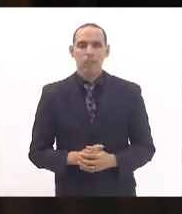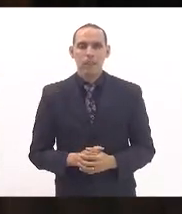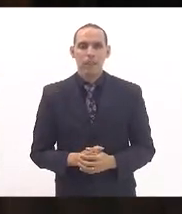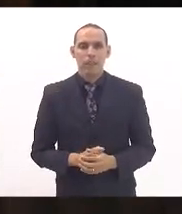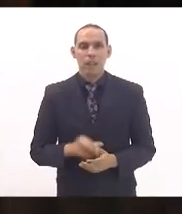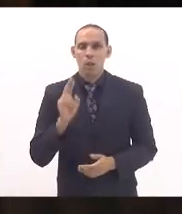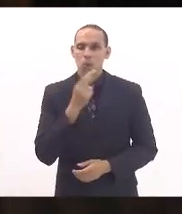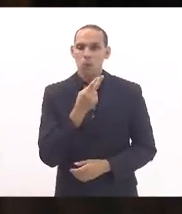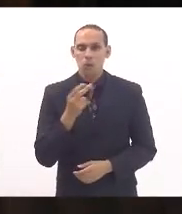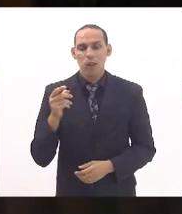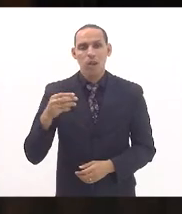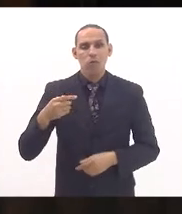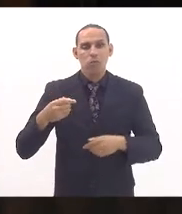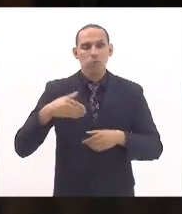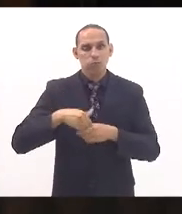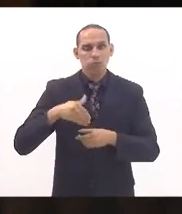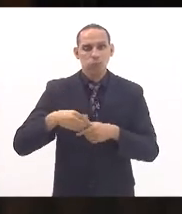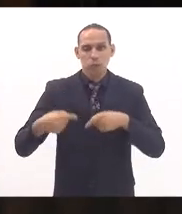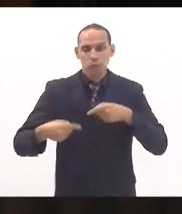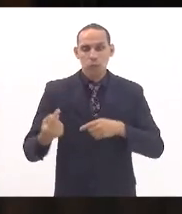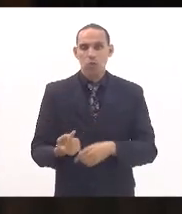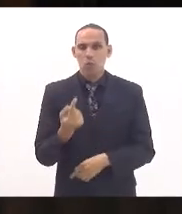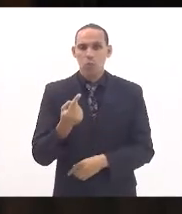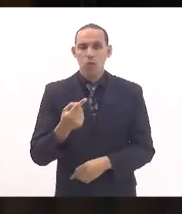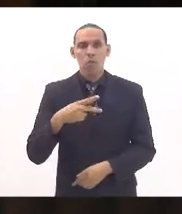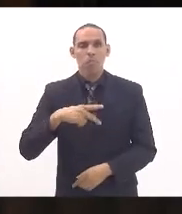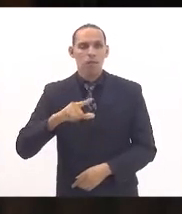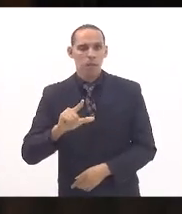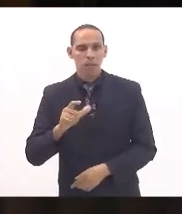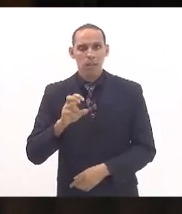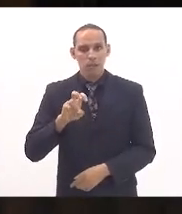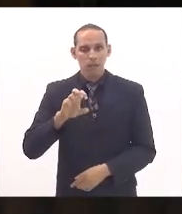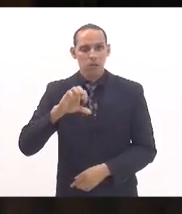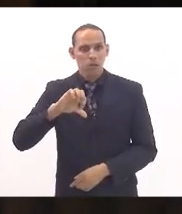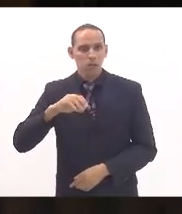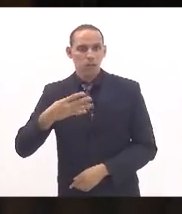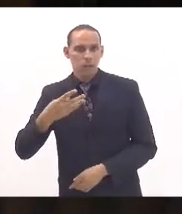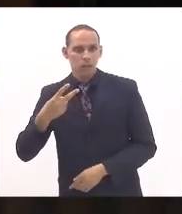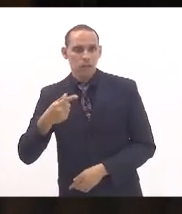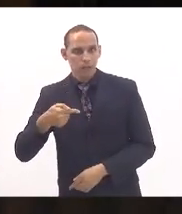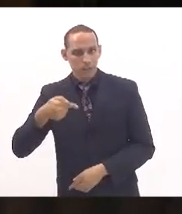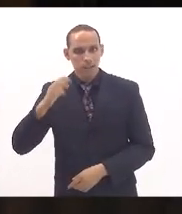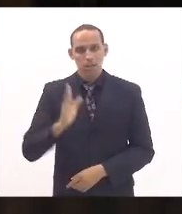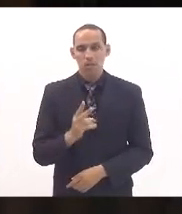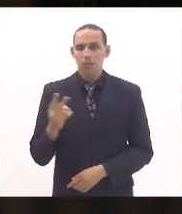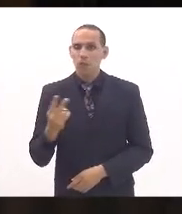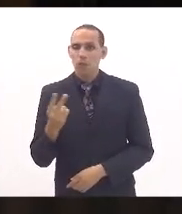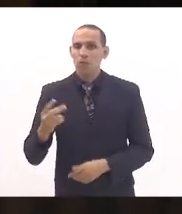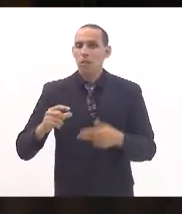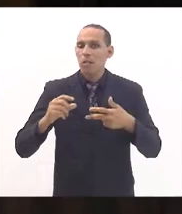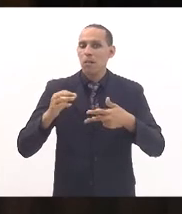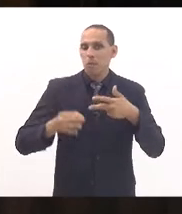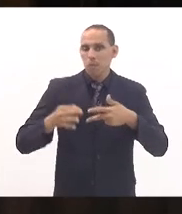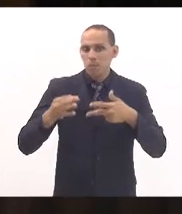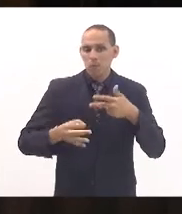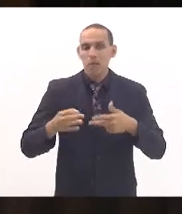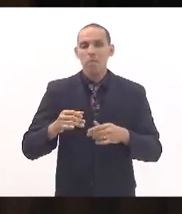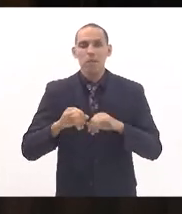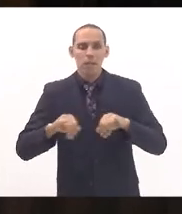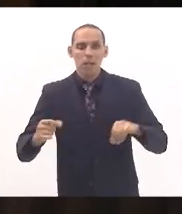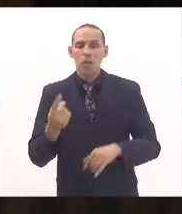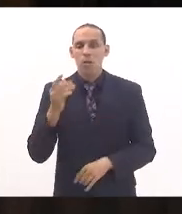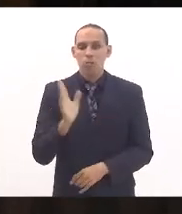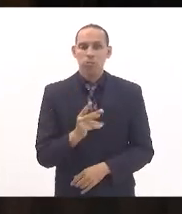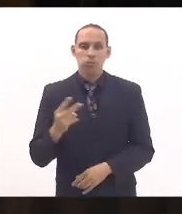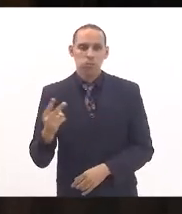regime de urgência, em votação, em discussão única, projeto de lei 5947-22, de autoria do Poder Judiciário, mensagem 1 de 22,